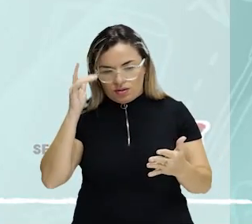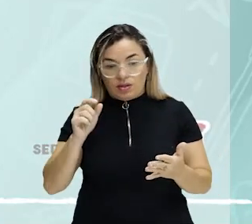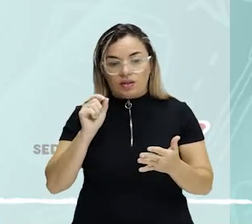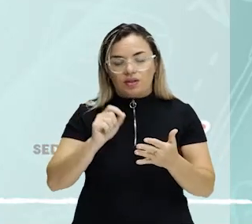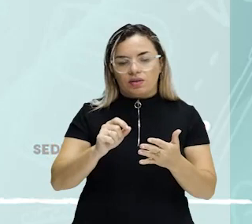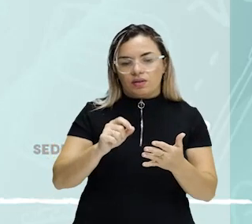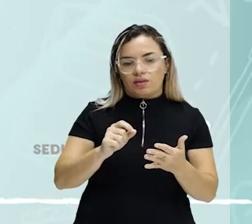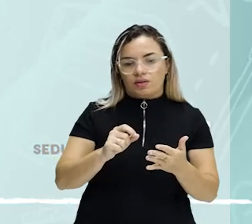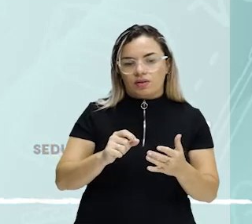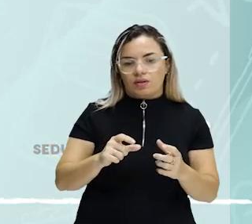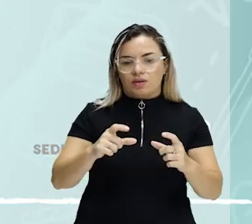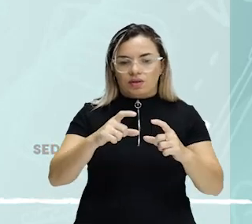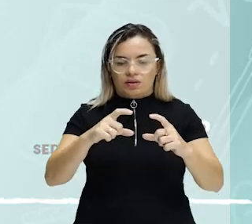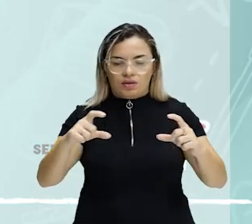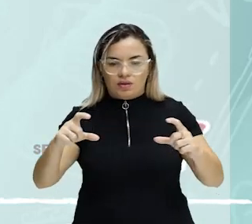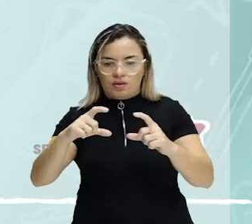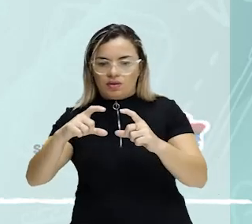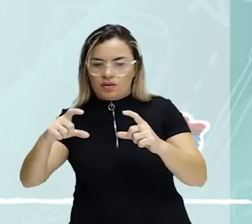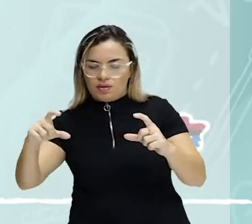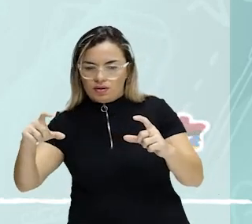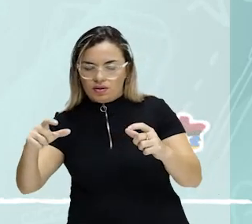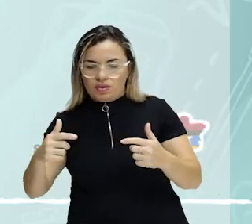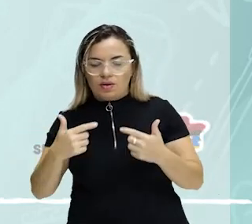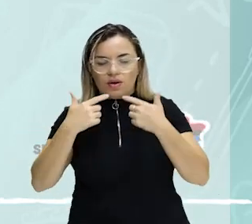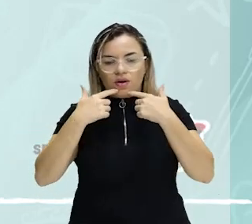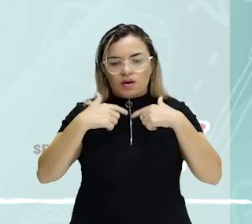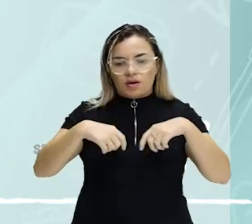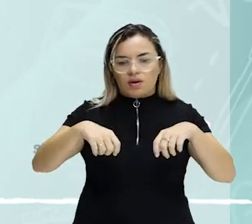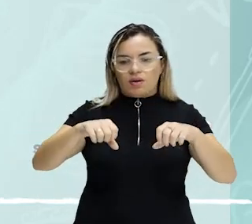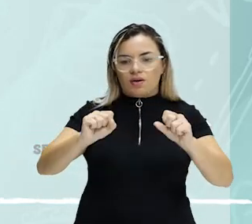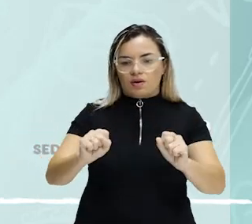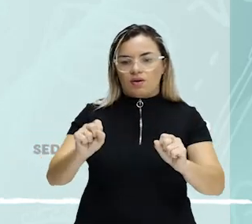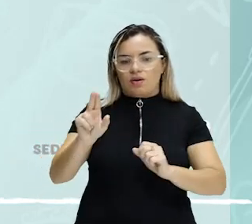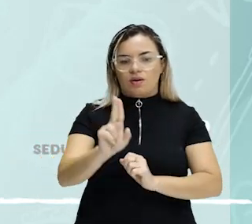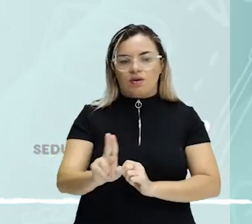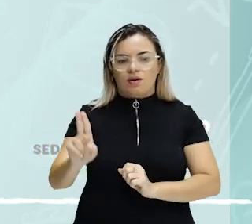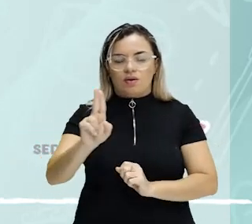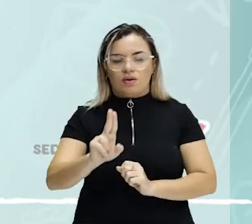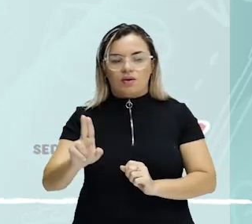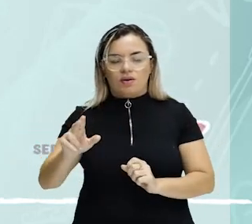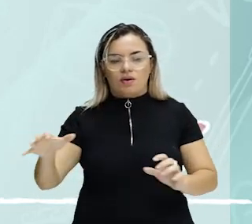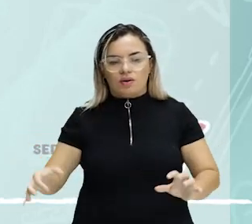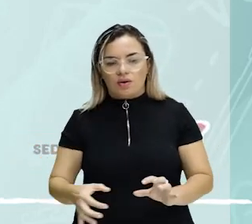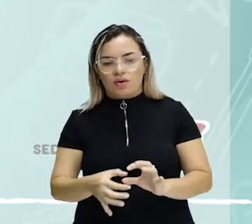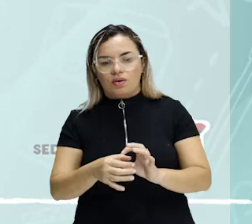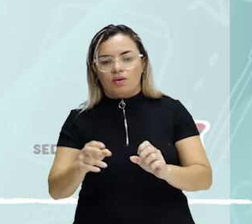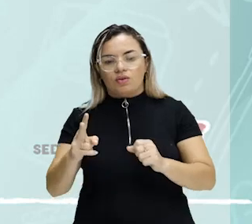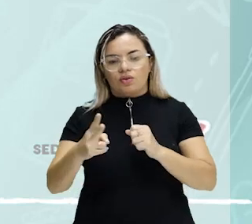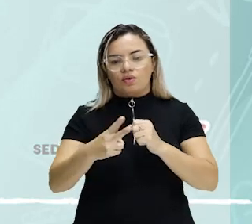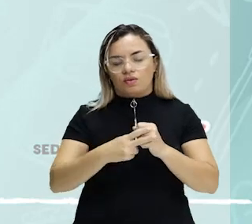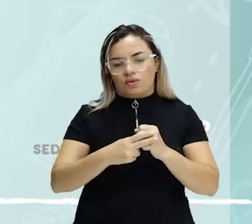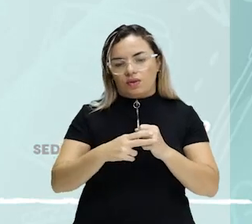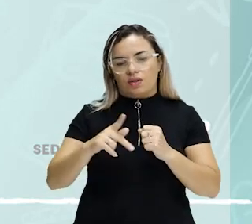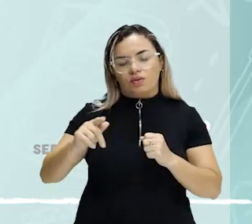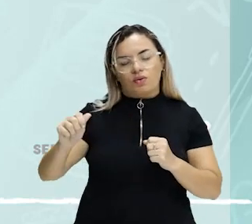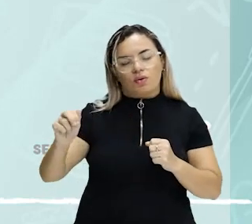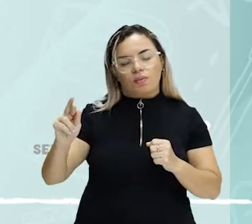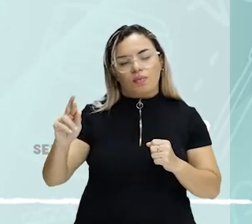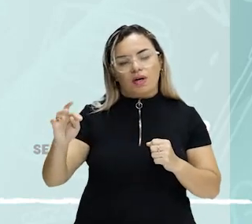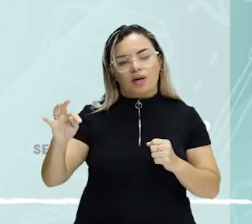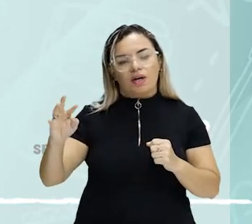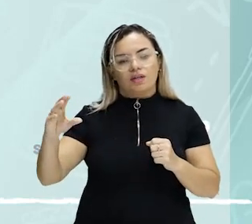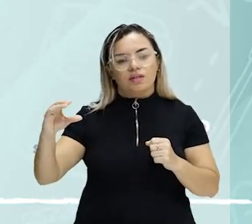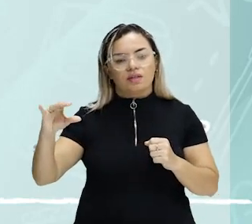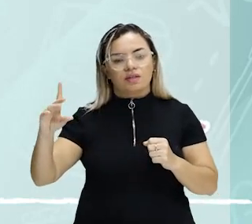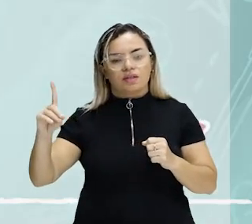de determinadas construções e expressões linguísticas, como o uso de uma conjunção e de um verbo no particípio para estabelecer a mesma relação entre